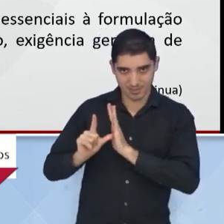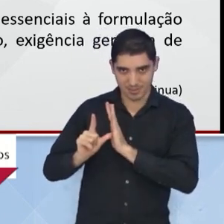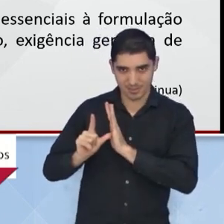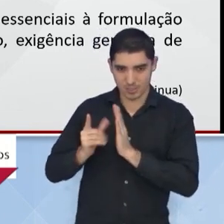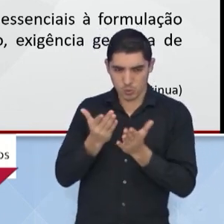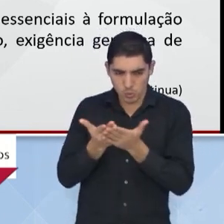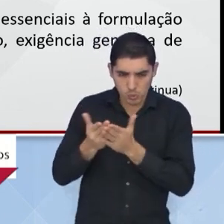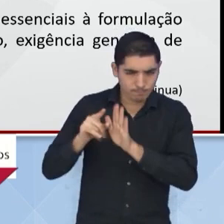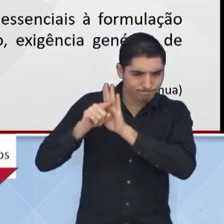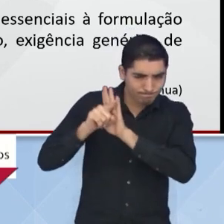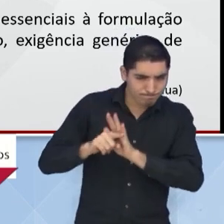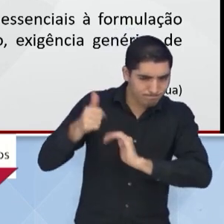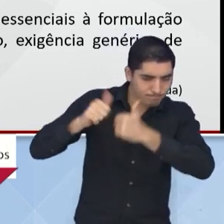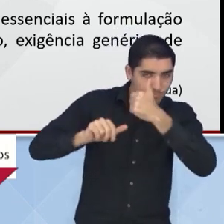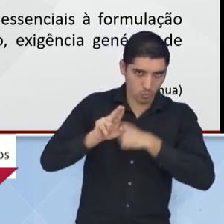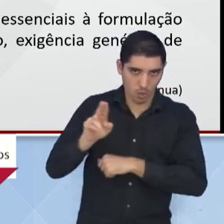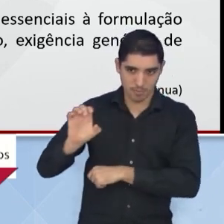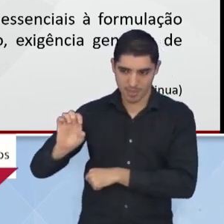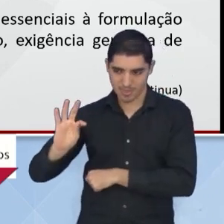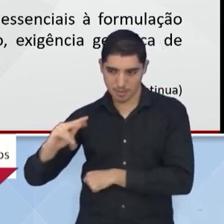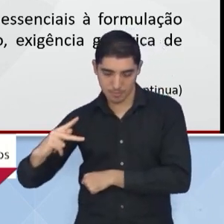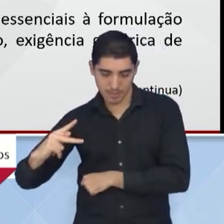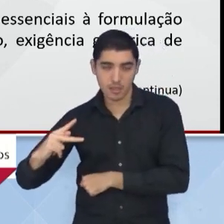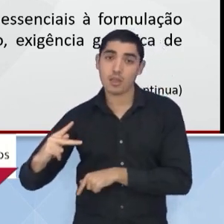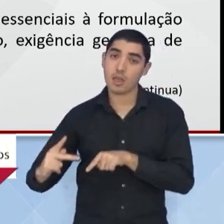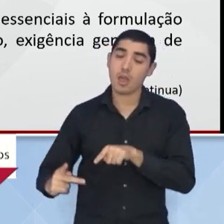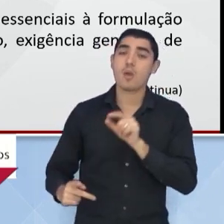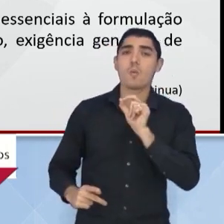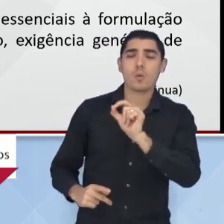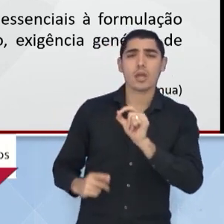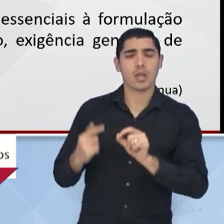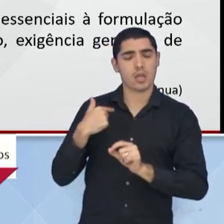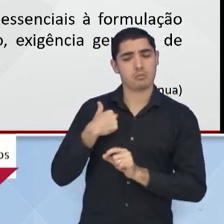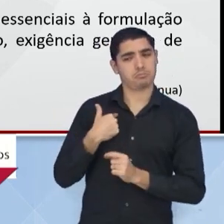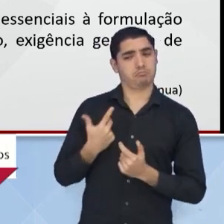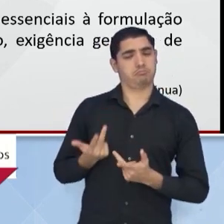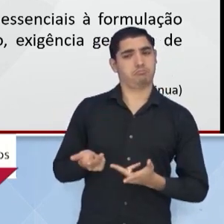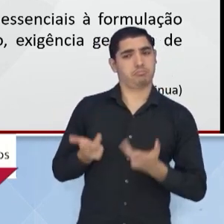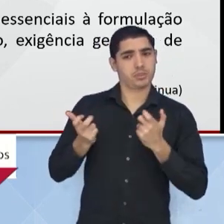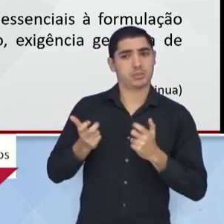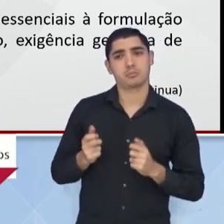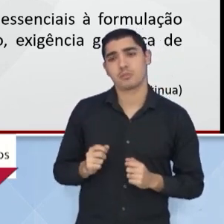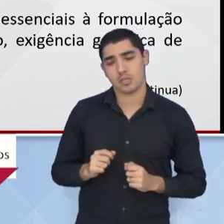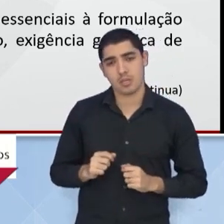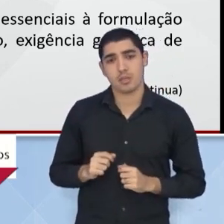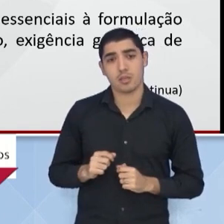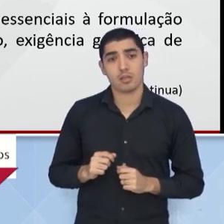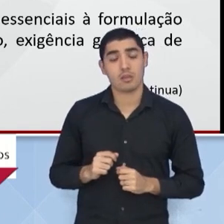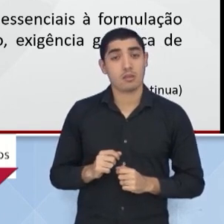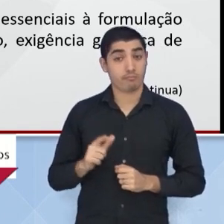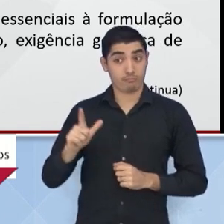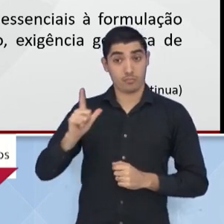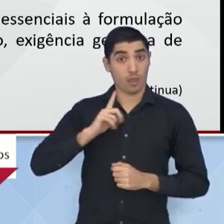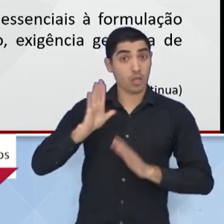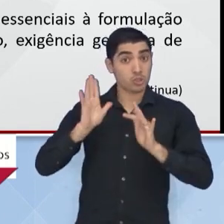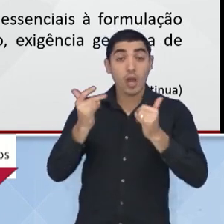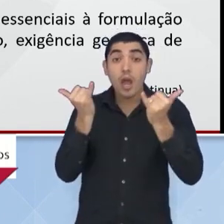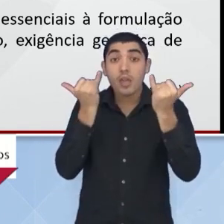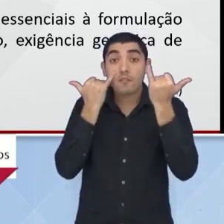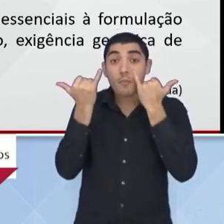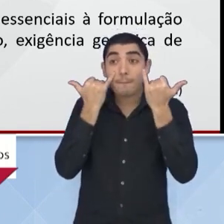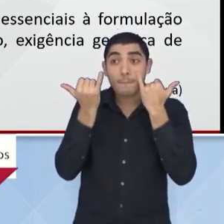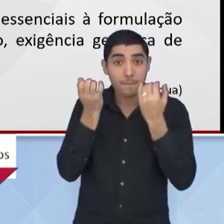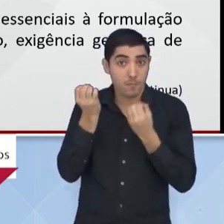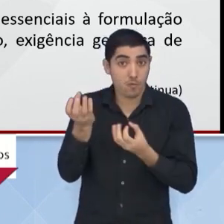pontuadas nesse processo como se tratava de software eh o que me chamou atenção aqui foi que existia uma base de dados que precisava ser